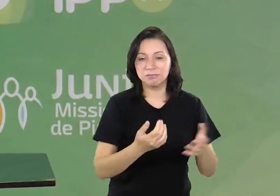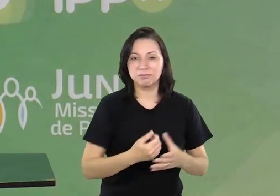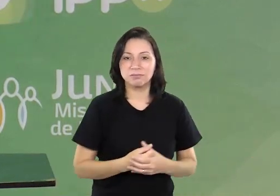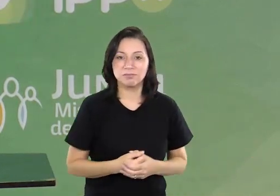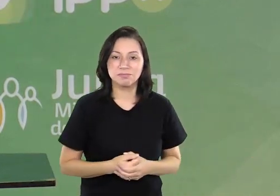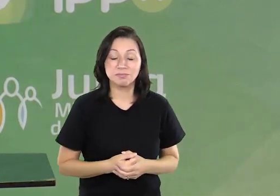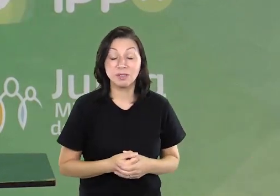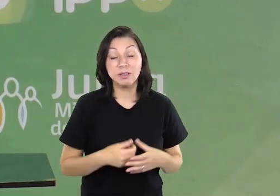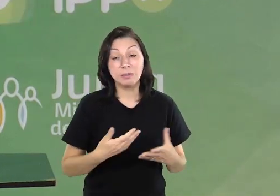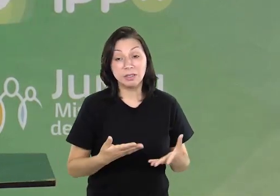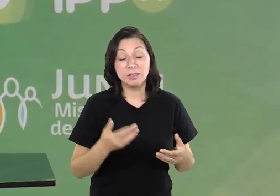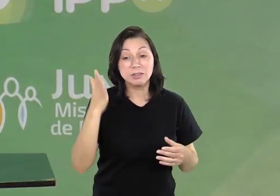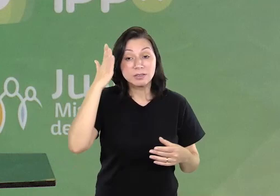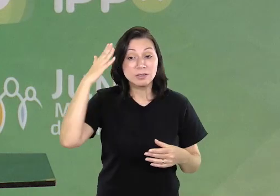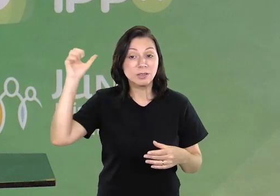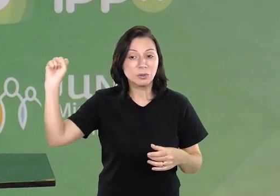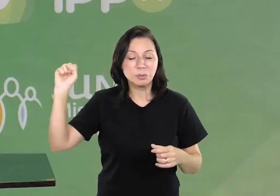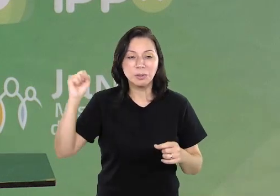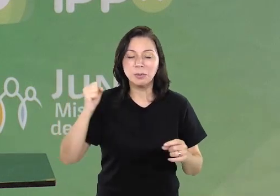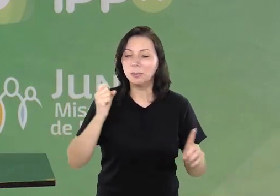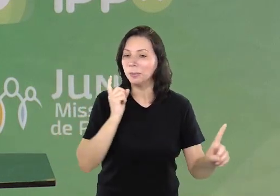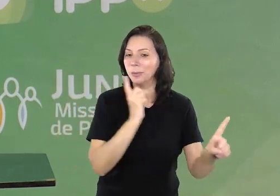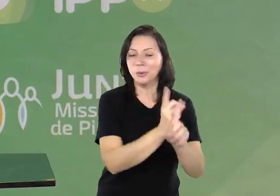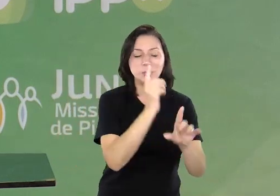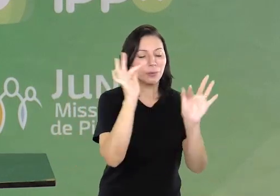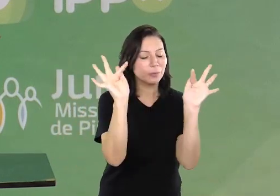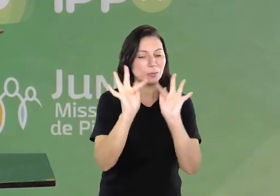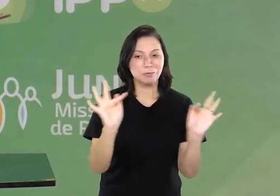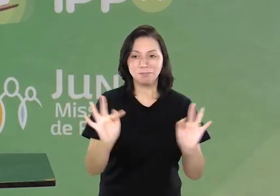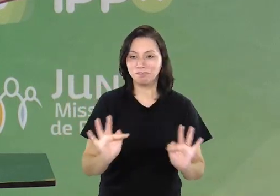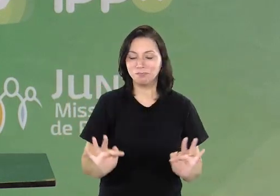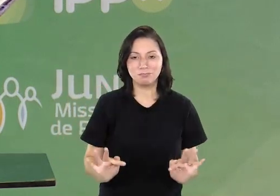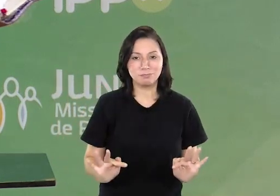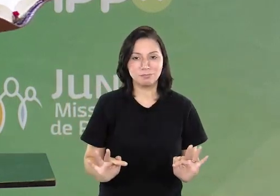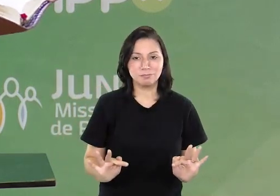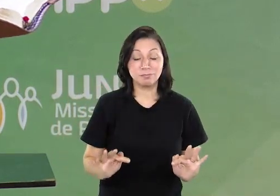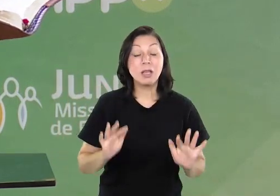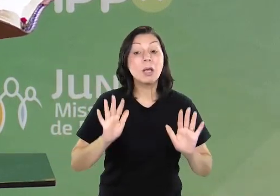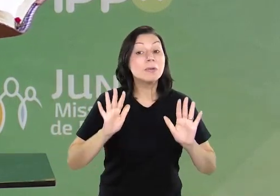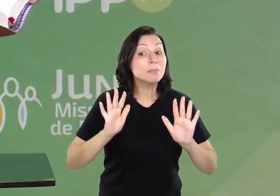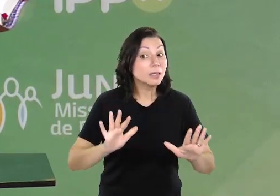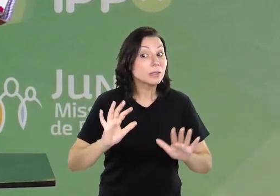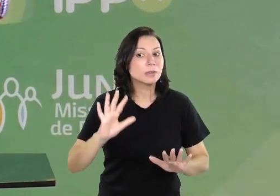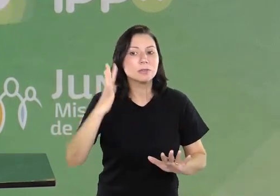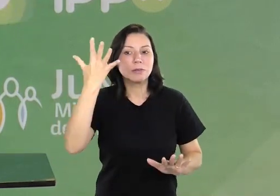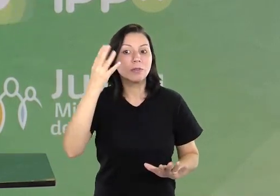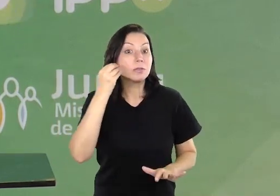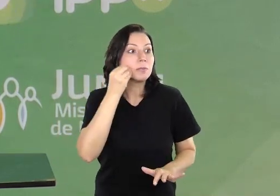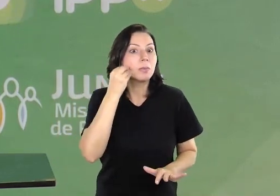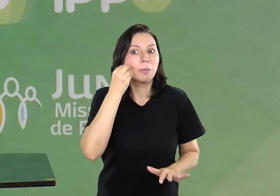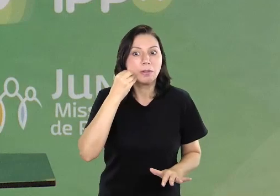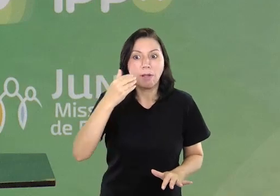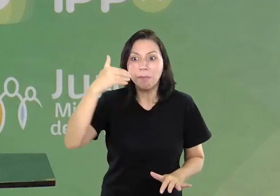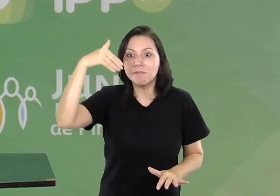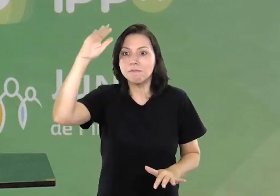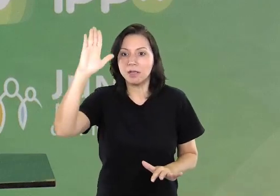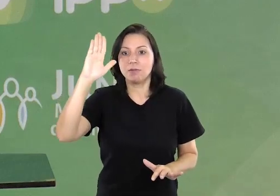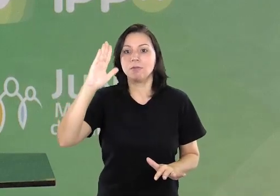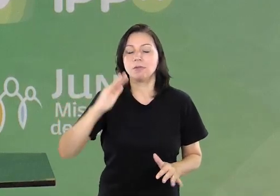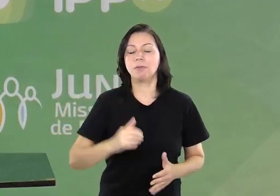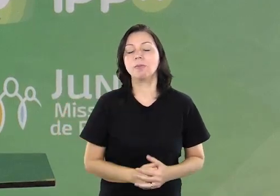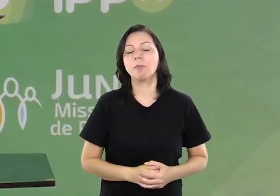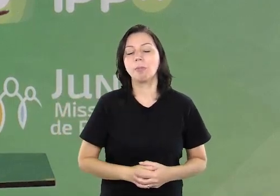não consegue encontrar a felicidade ele quer experimentar mais ele tinha falado vou provar você